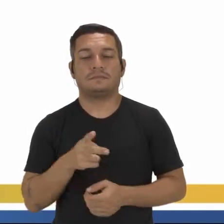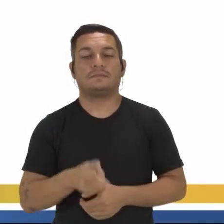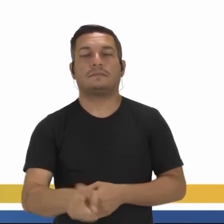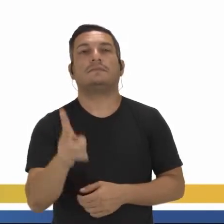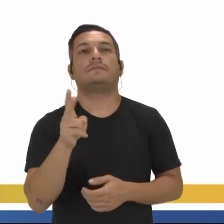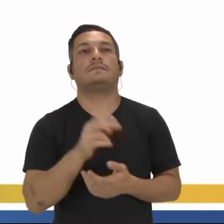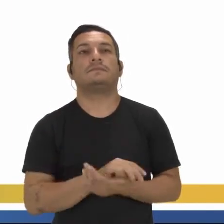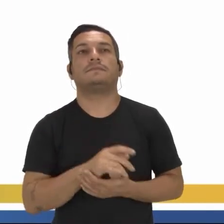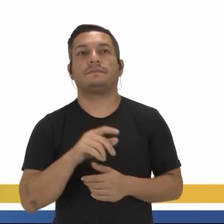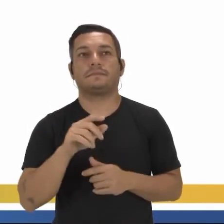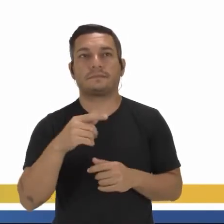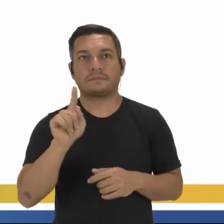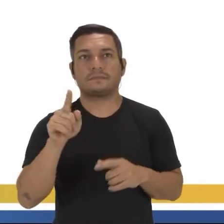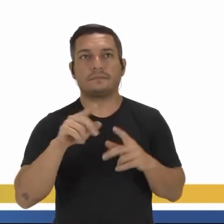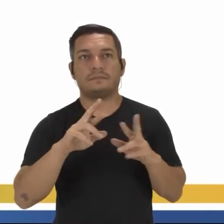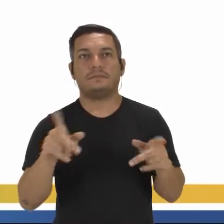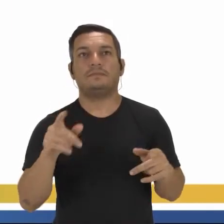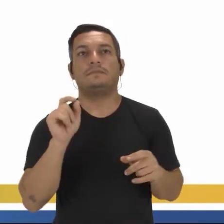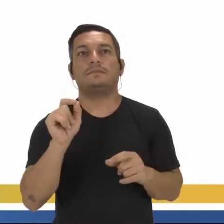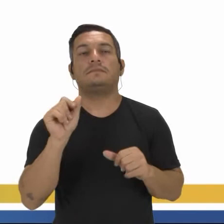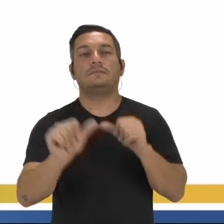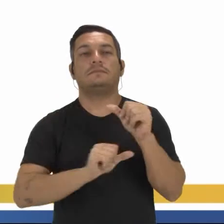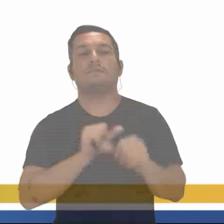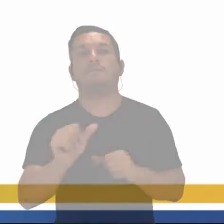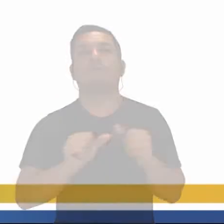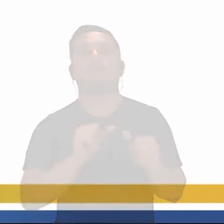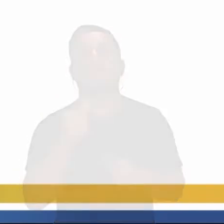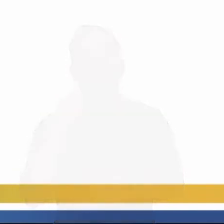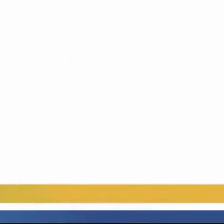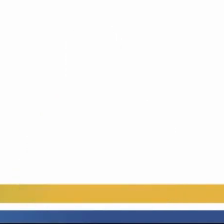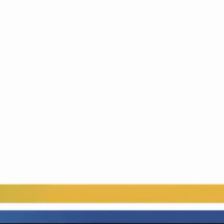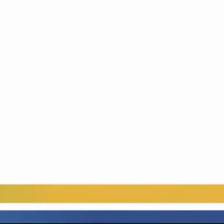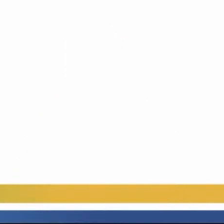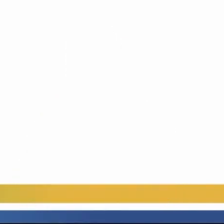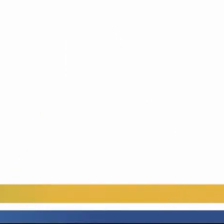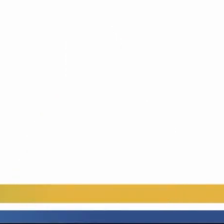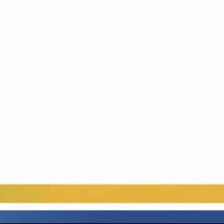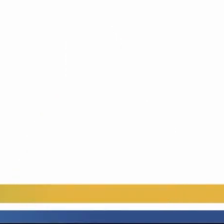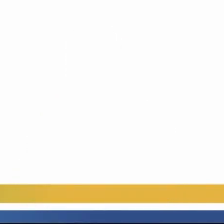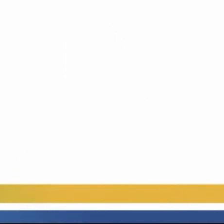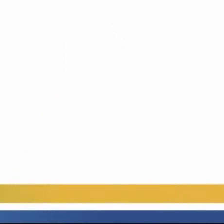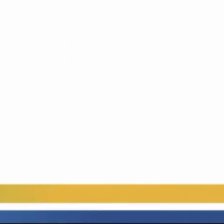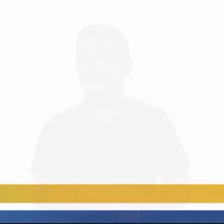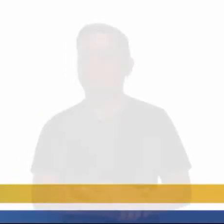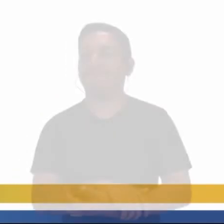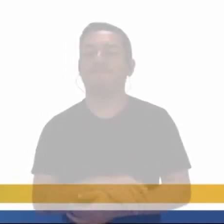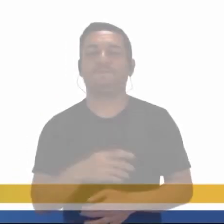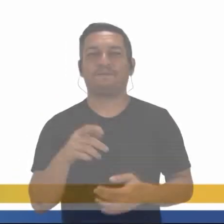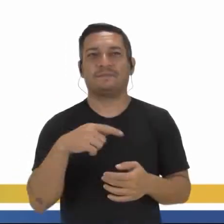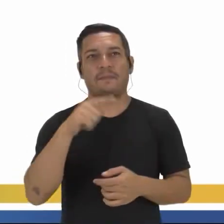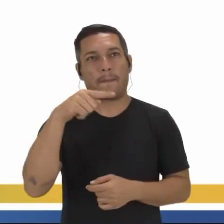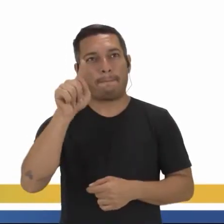Continuando com os acentos diferenciais, o que mudou? Nós vamos ver. E continuando com os acentos